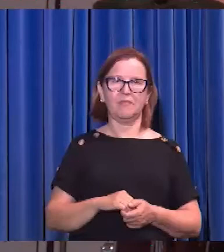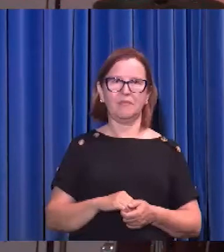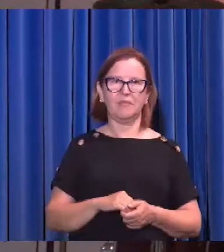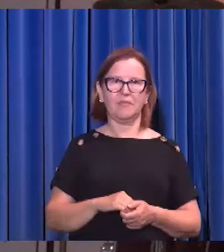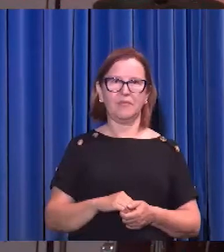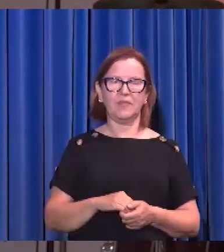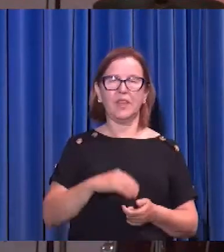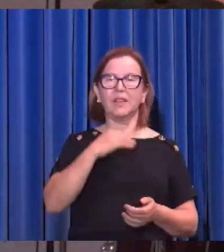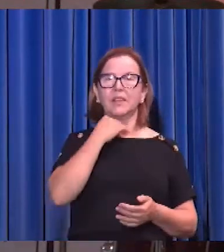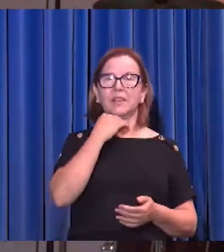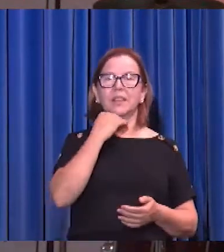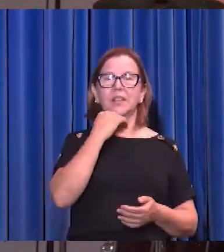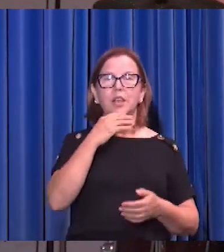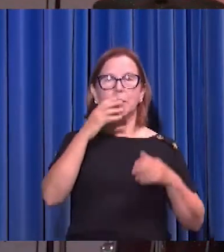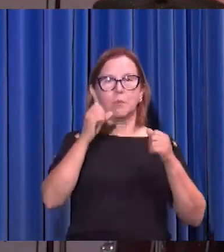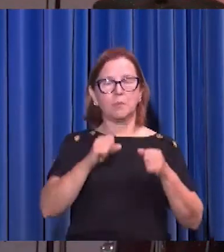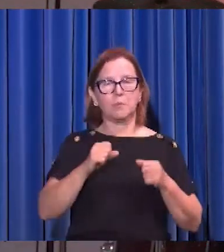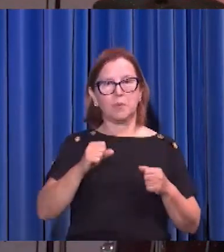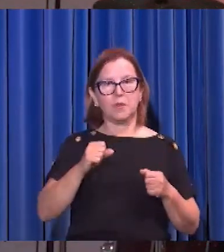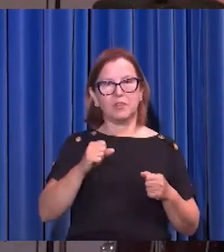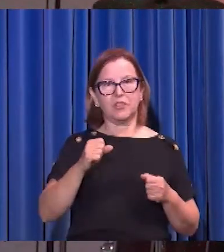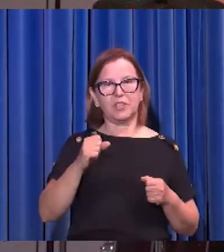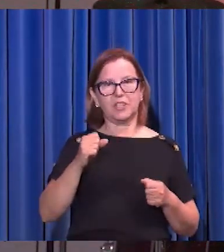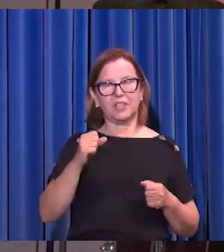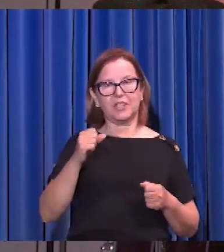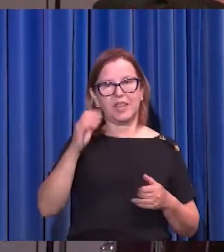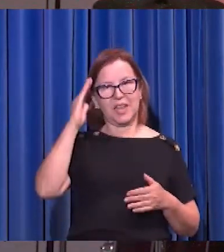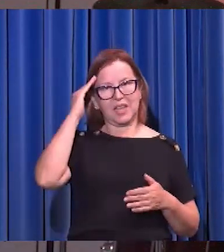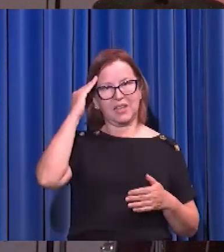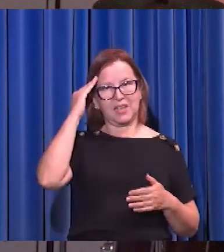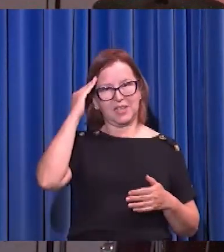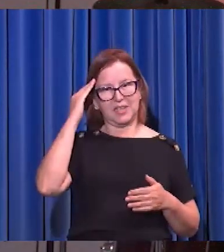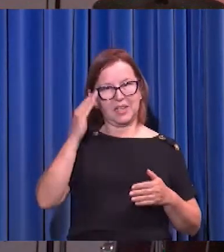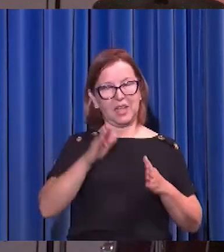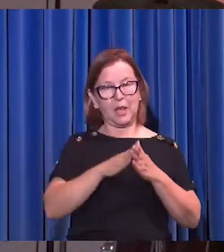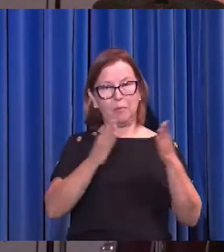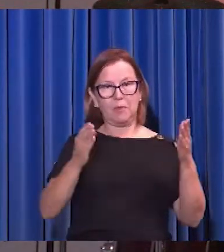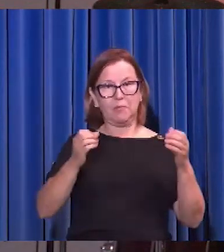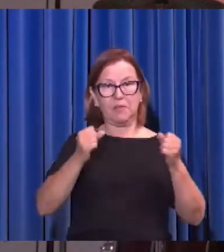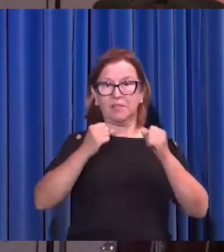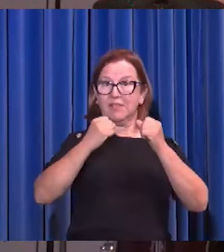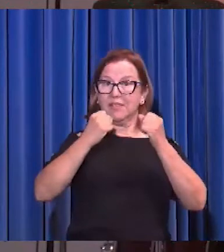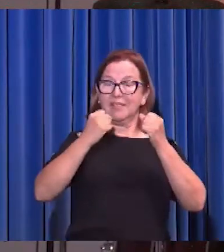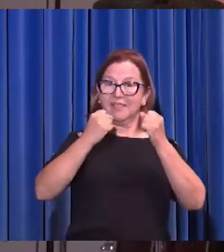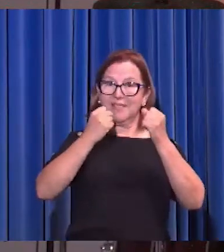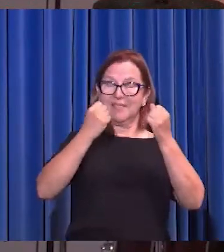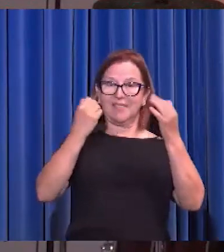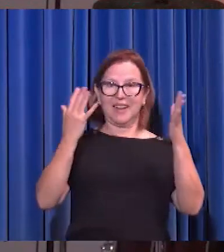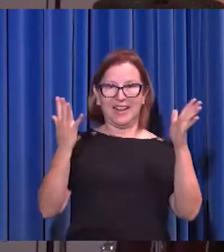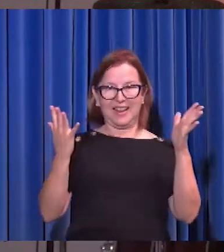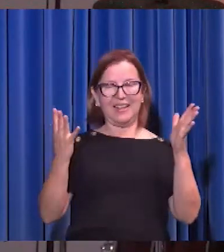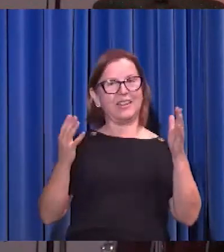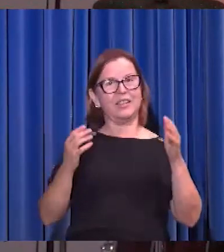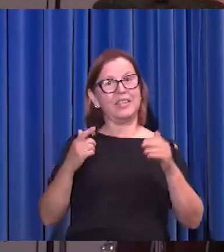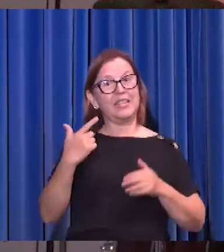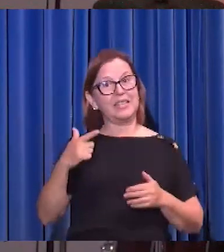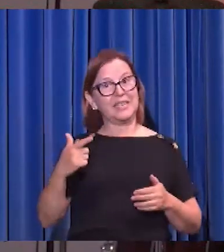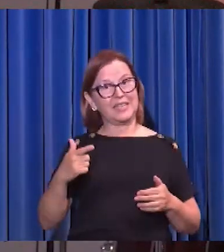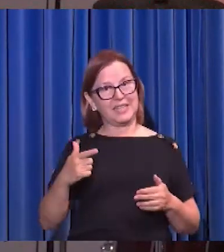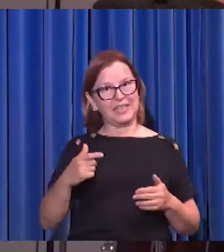pode entender a Bíblia clara como ela é, sem o ministério do Espírito.